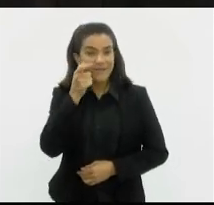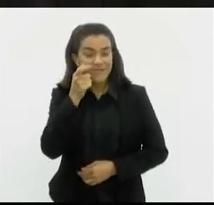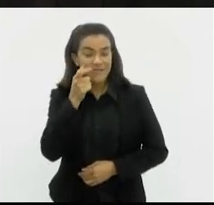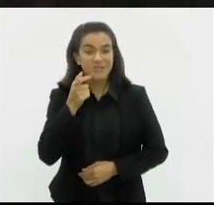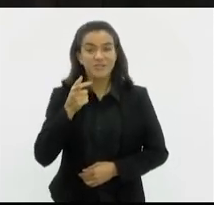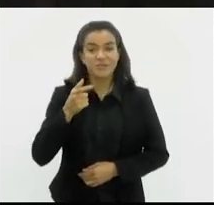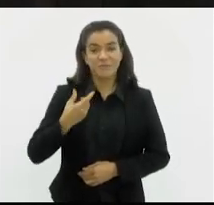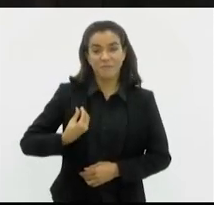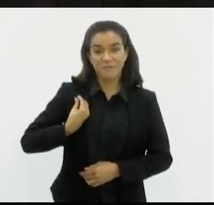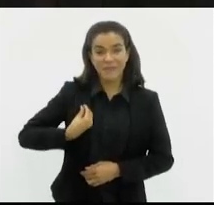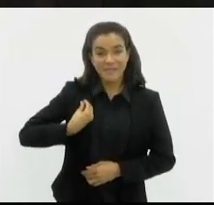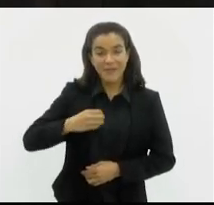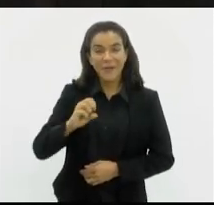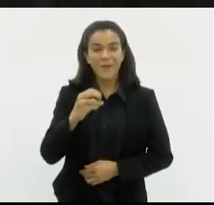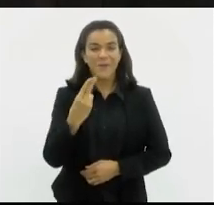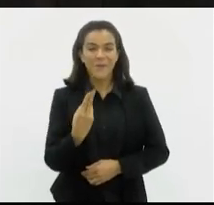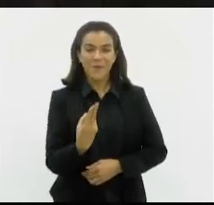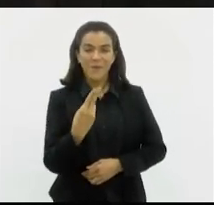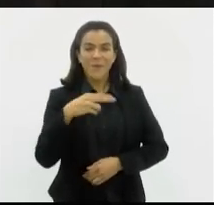ou remota,